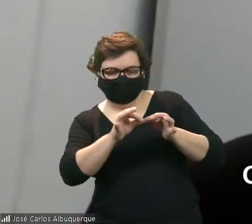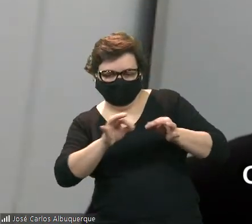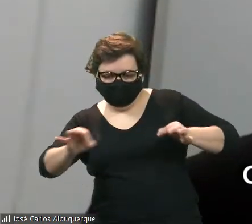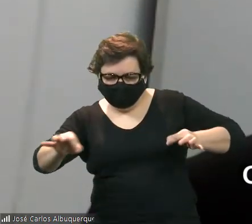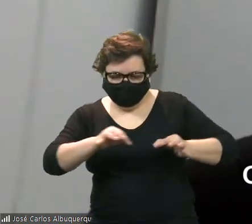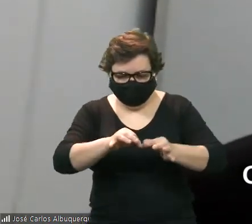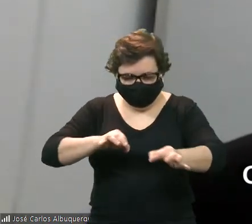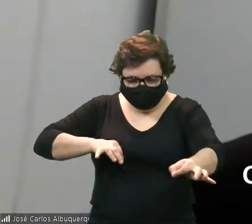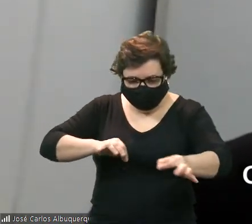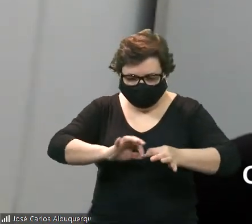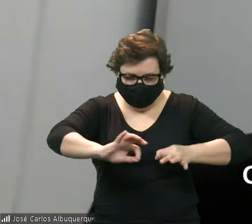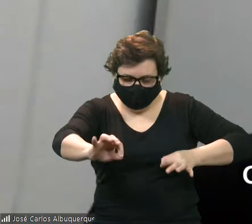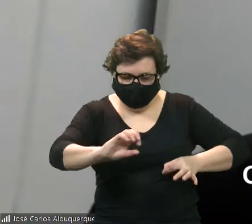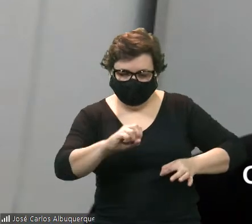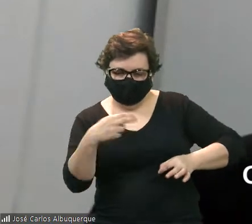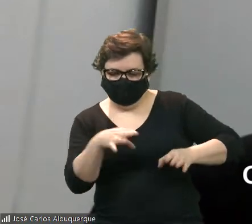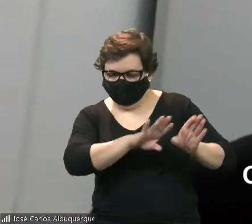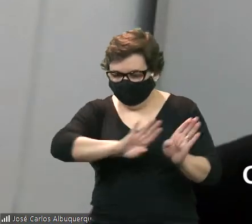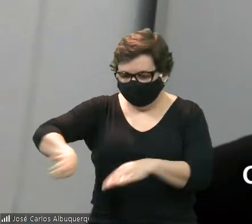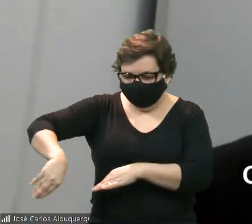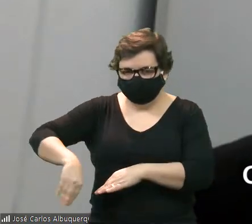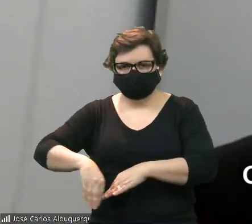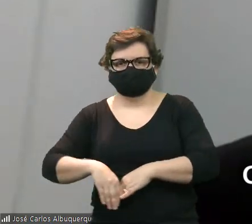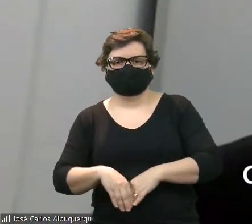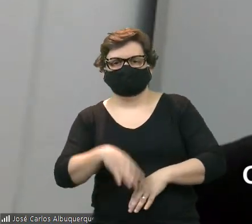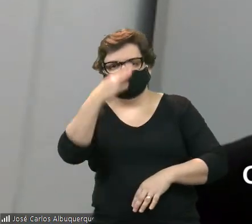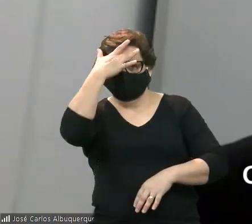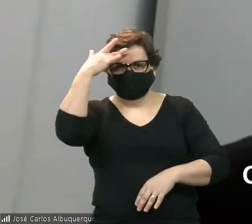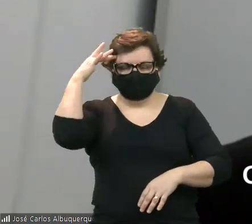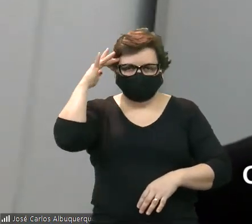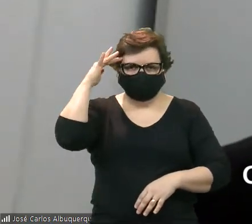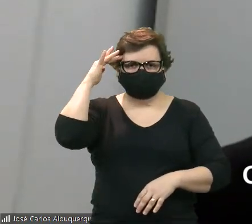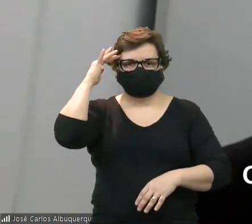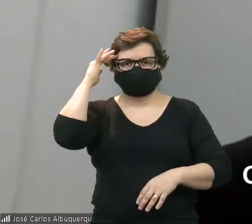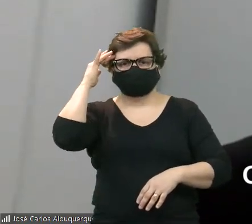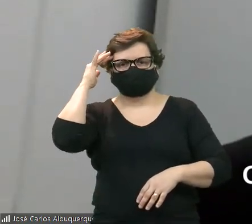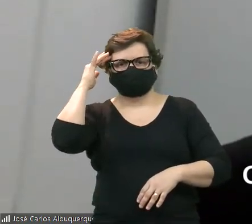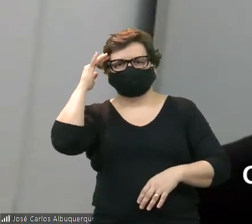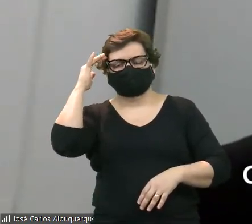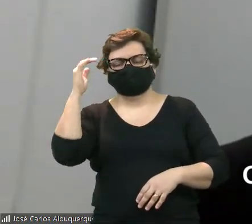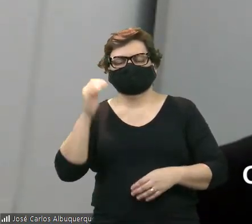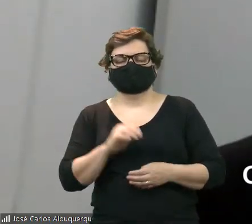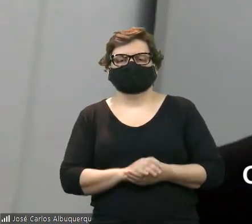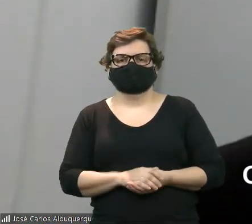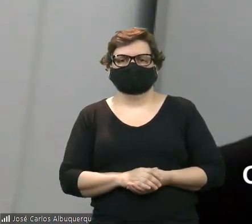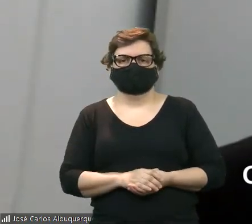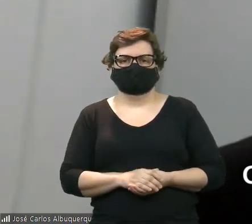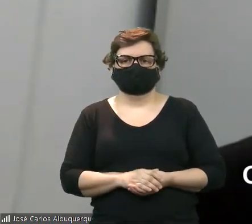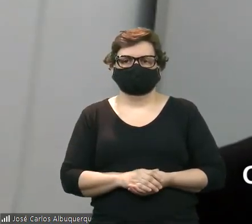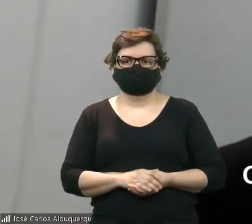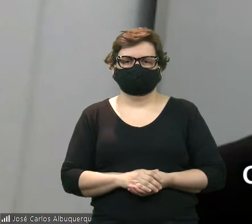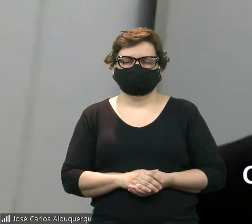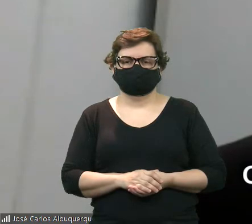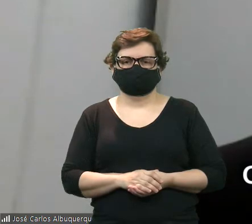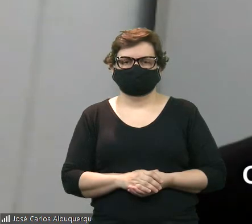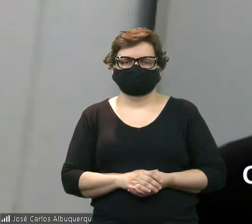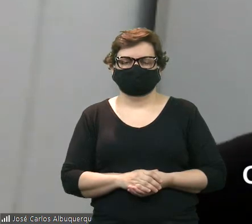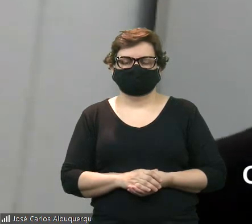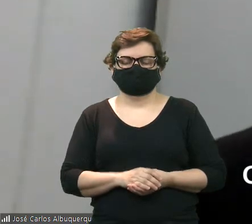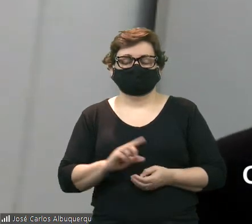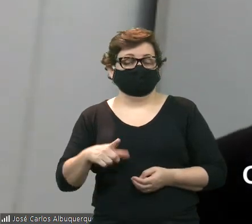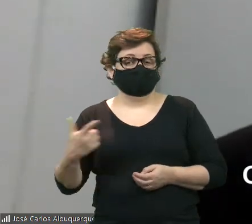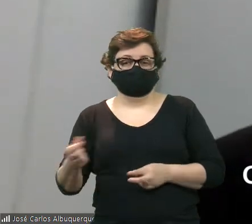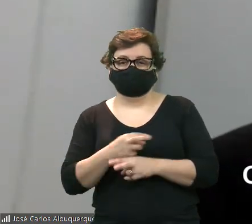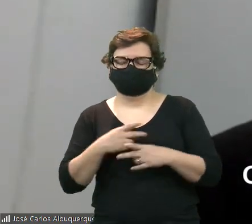de invasores, localizações e mapeamento das feiras, dentre outras reivindicações que não devem